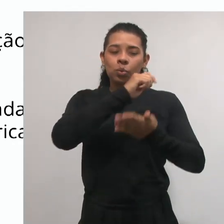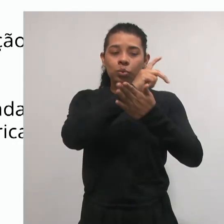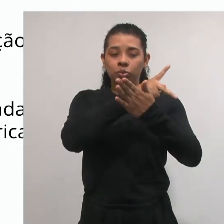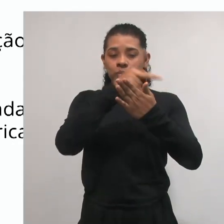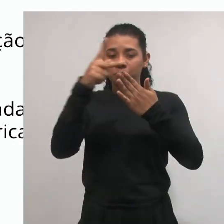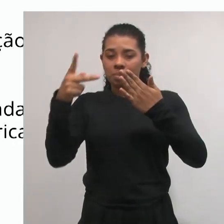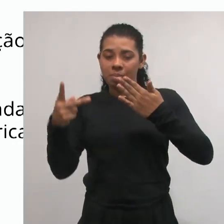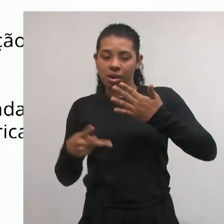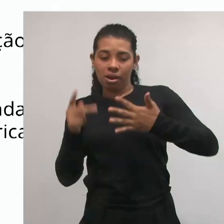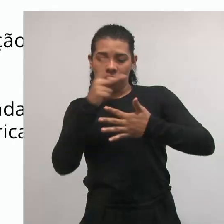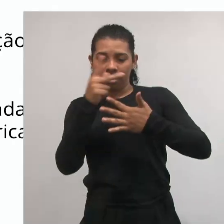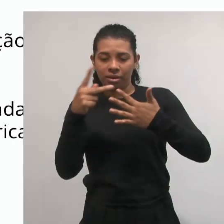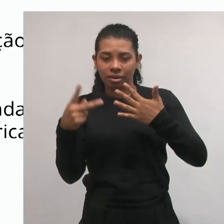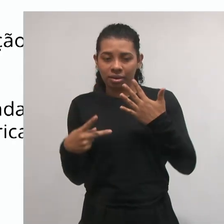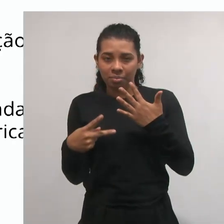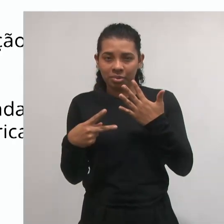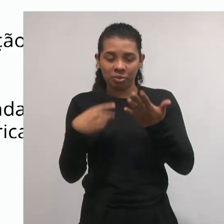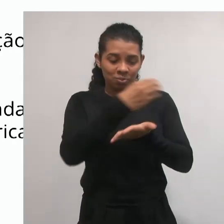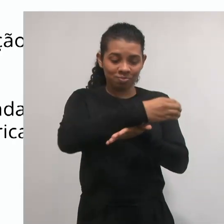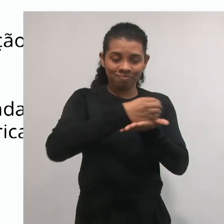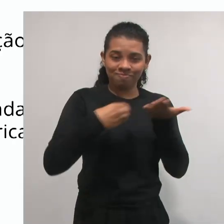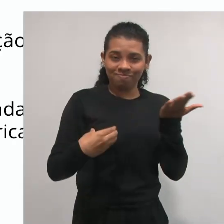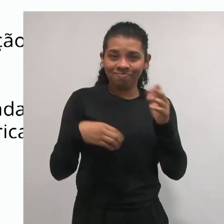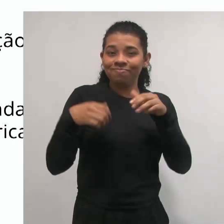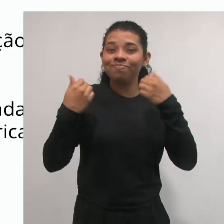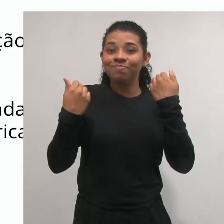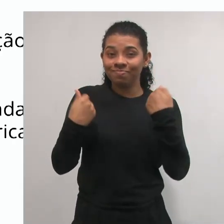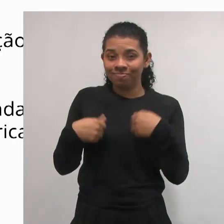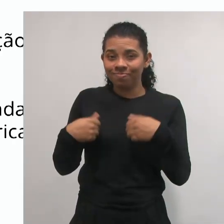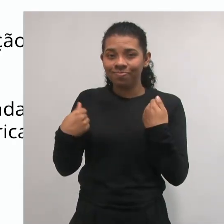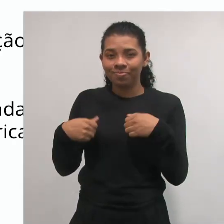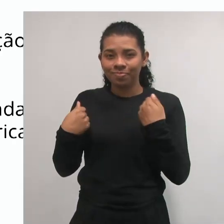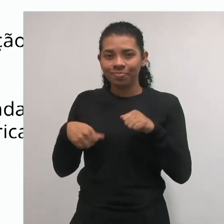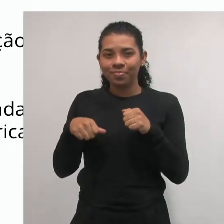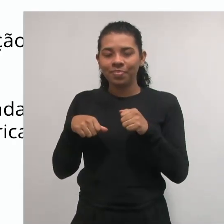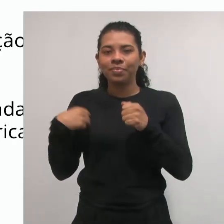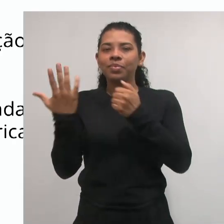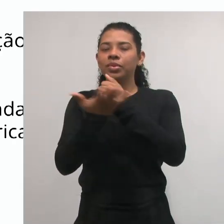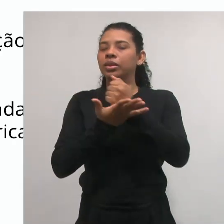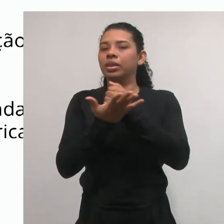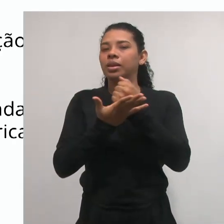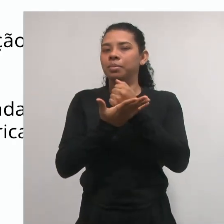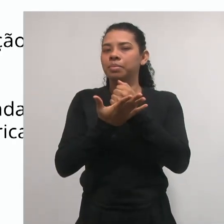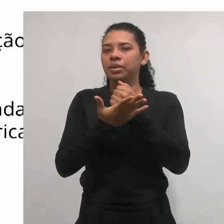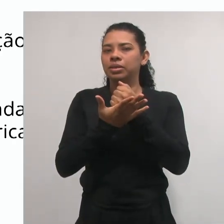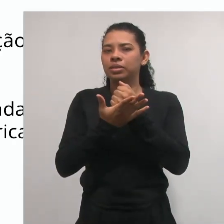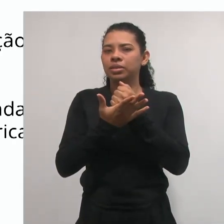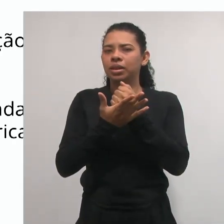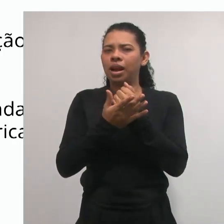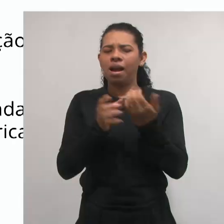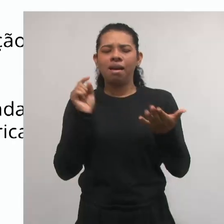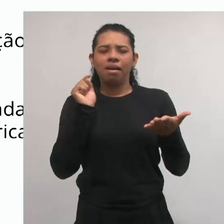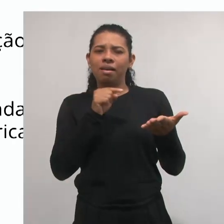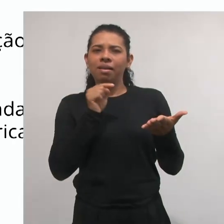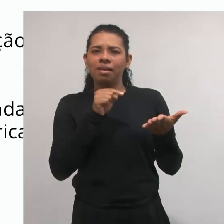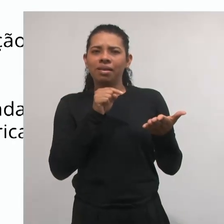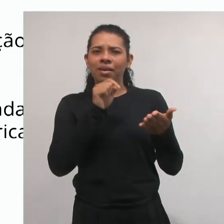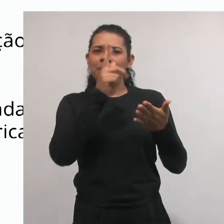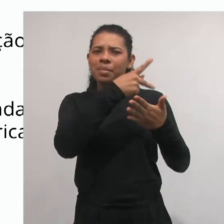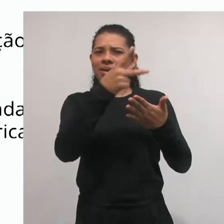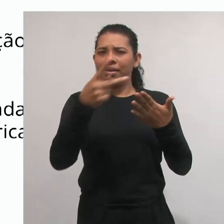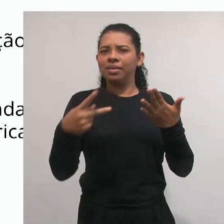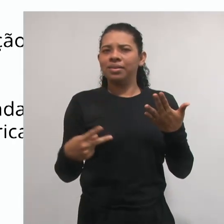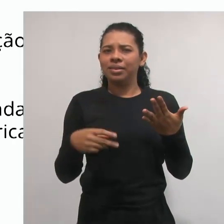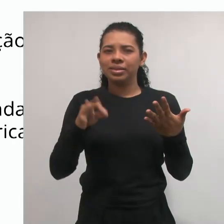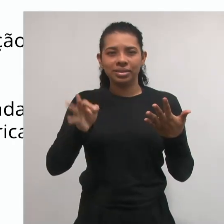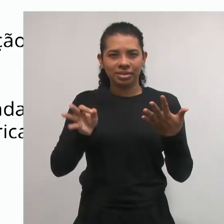uma discussão ampla sobre a diversidade. Essa proposta existe nos parâmetros curriculares? Existe, né?